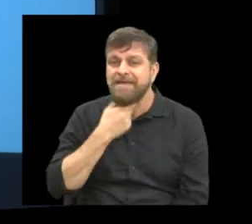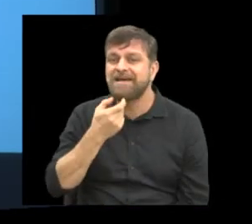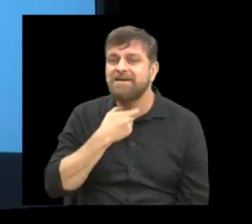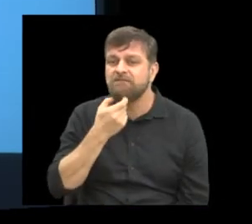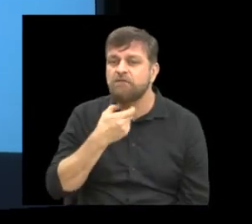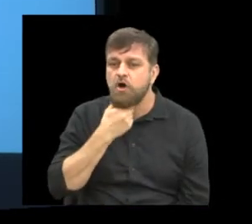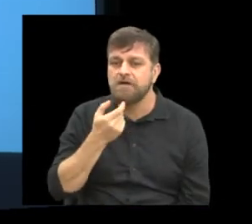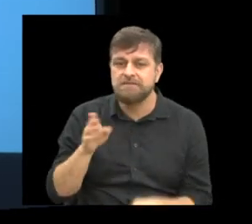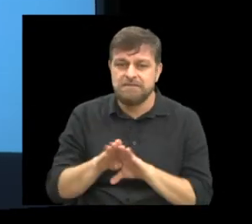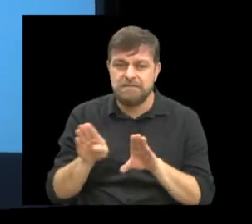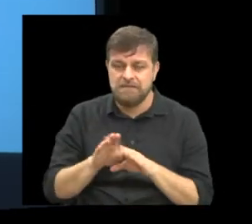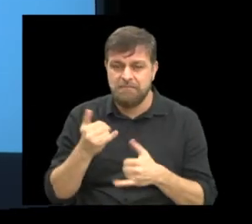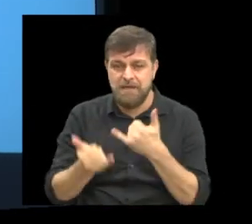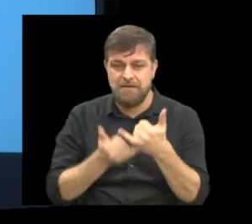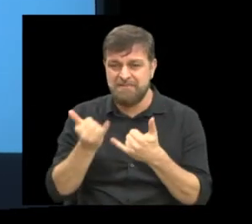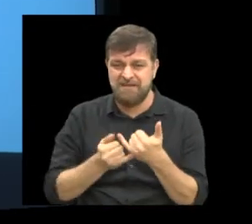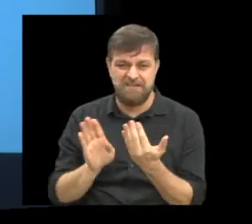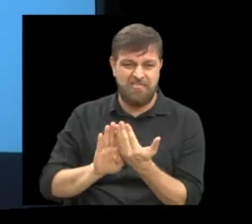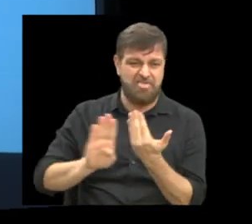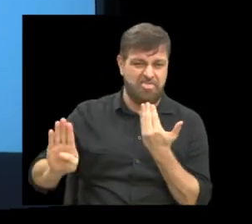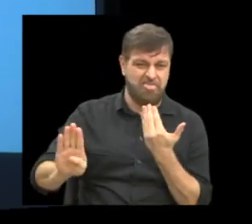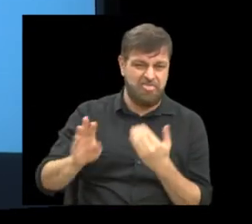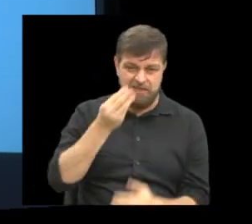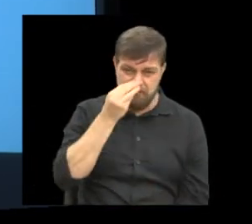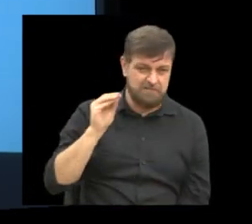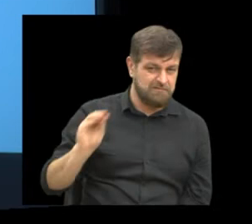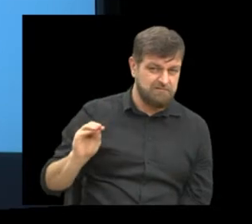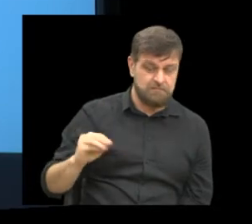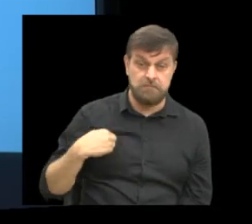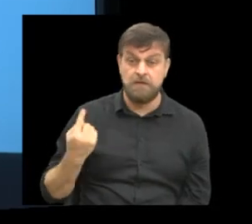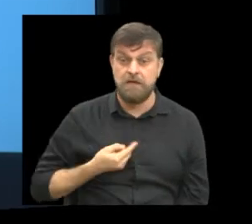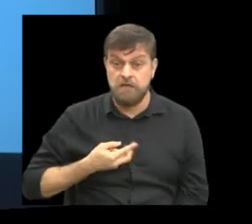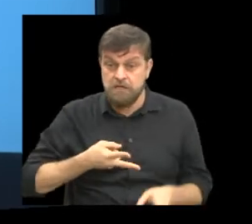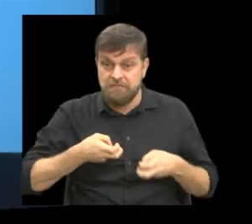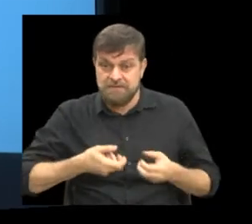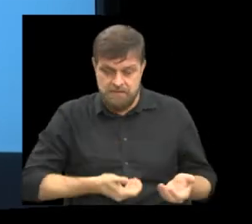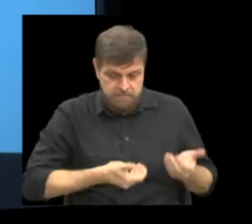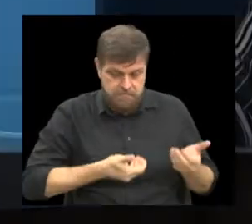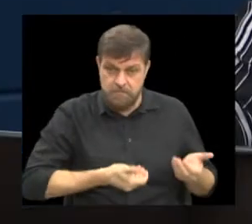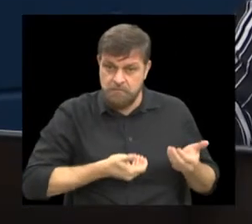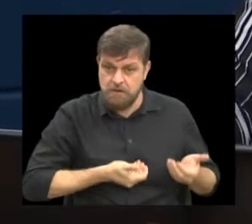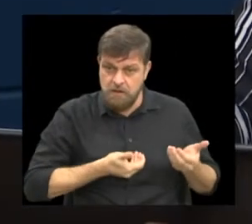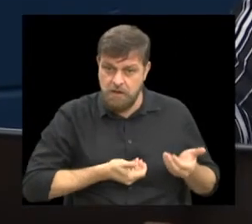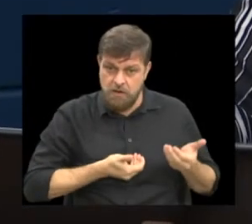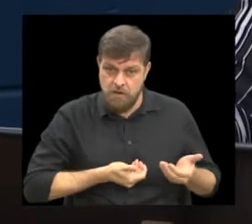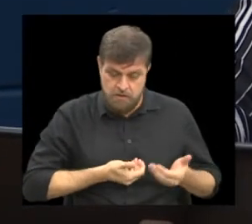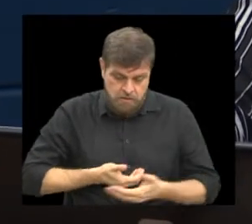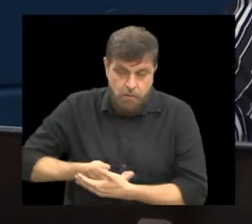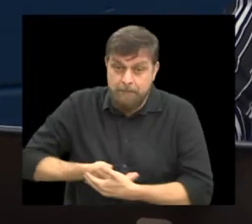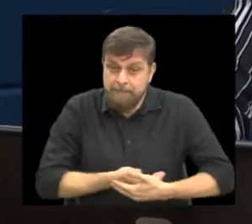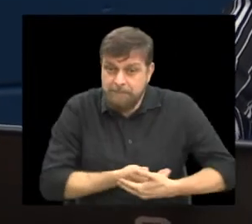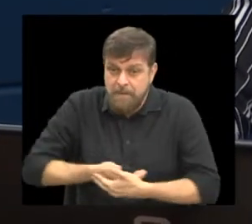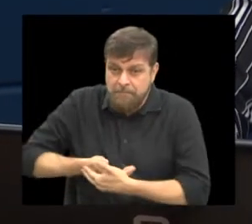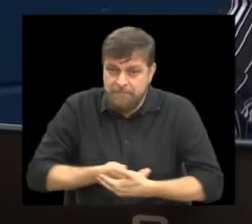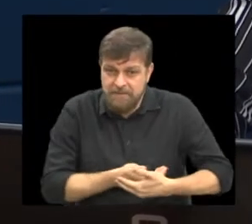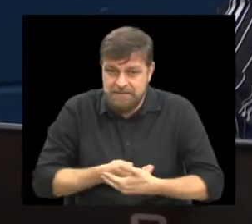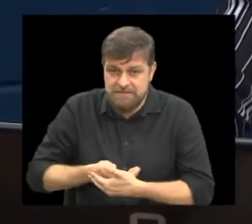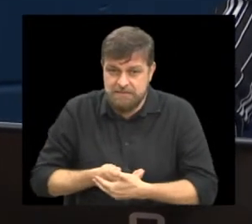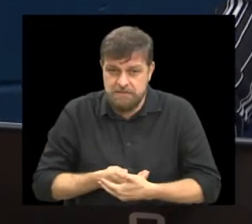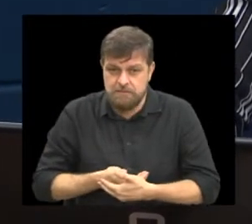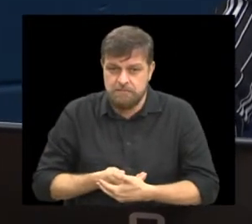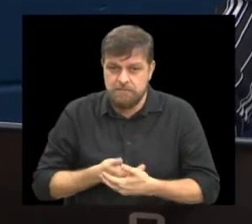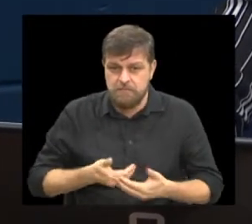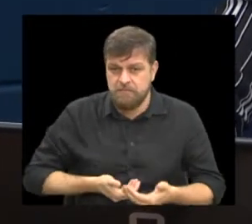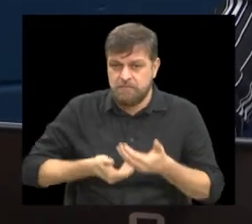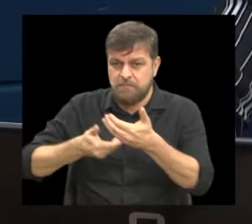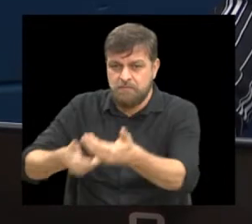brincadeiras. Gente, a gente percebe muito rápido quando o bebê está, às vezes, lá na escola e troca de